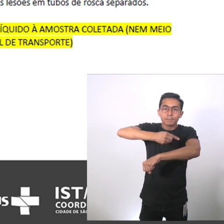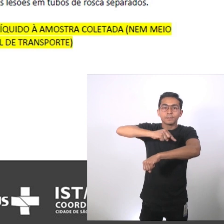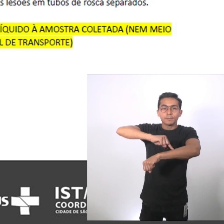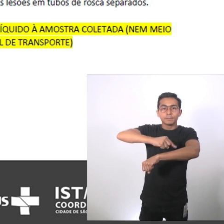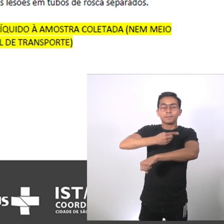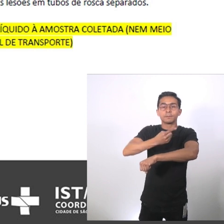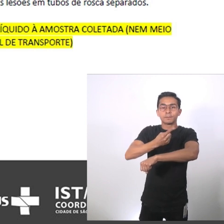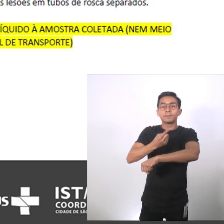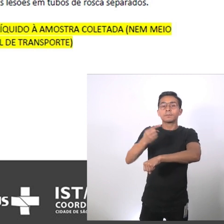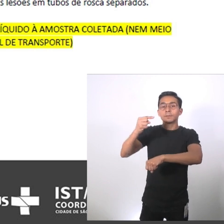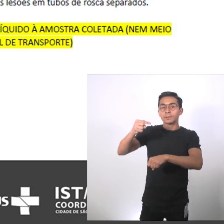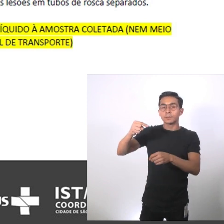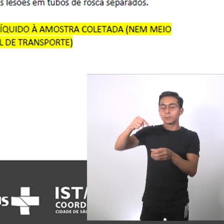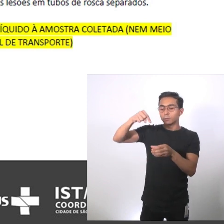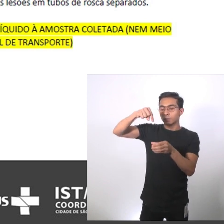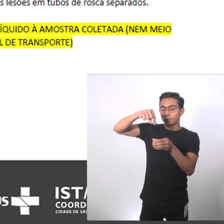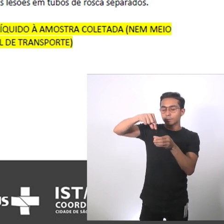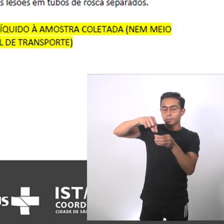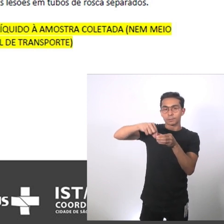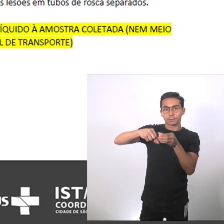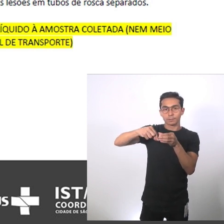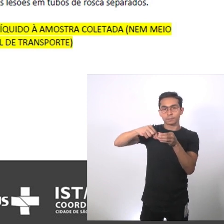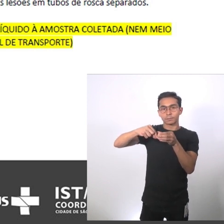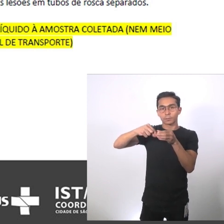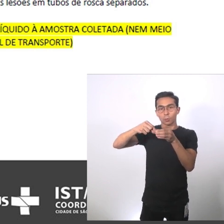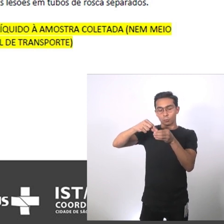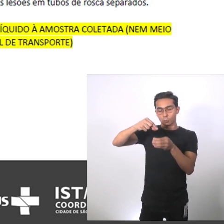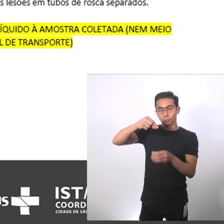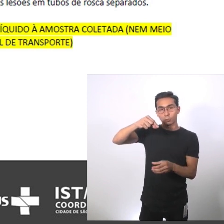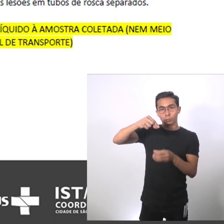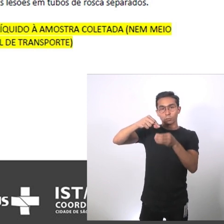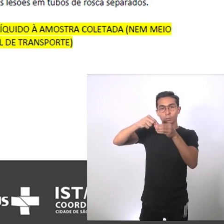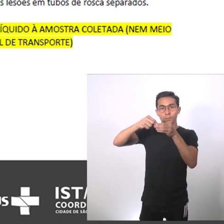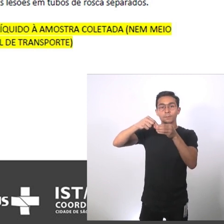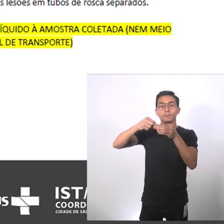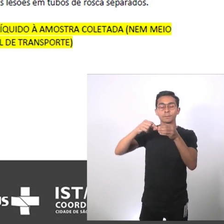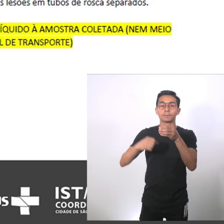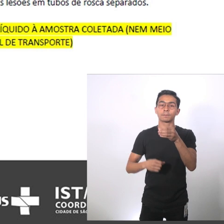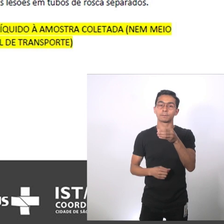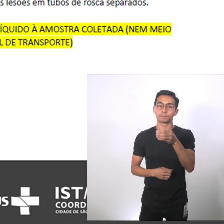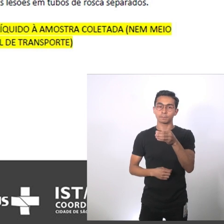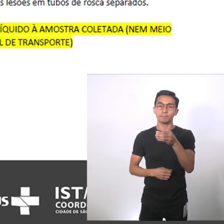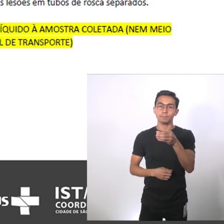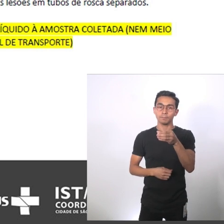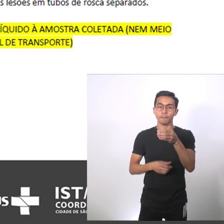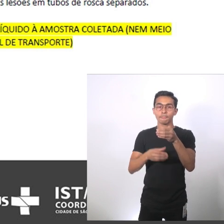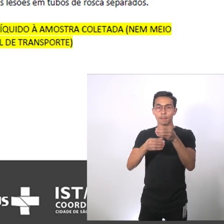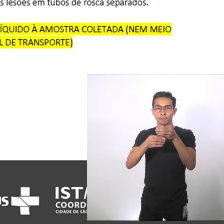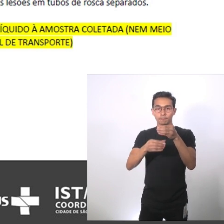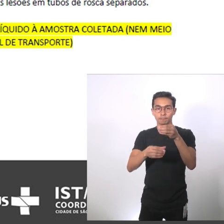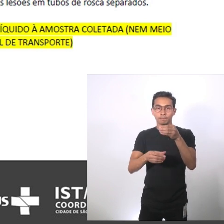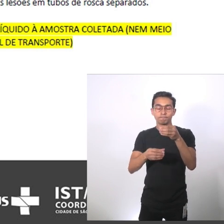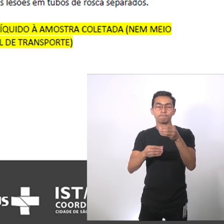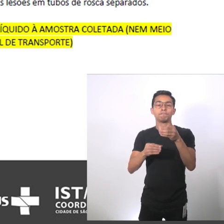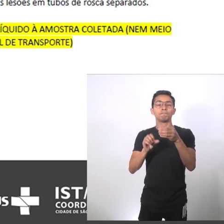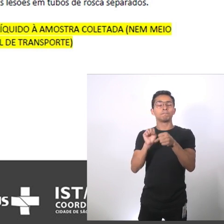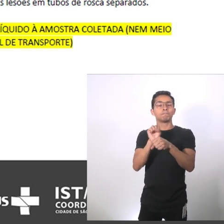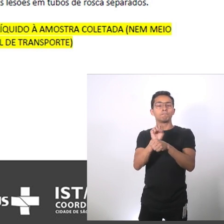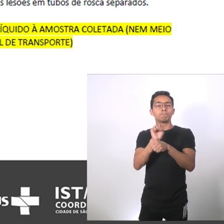dentro de um criotubo, quebrar a haste desse suave,